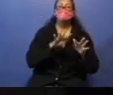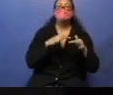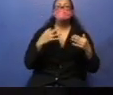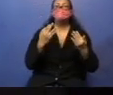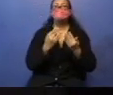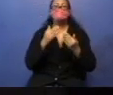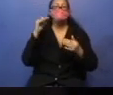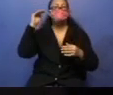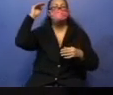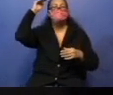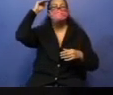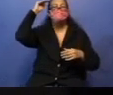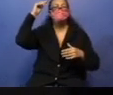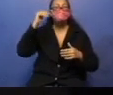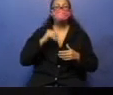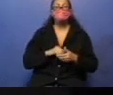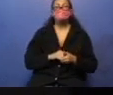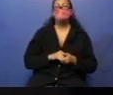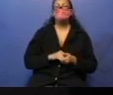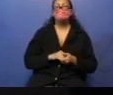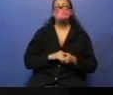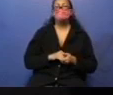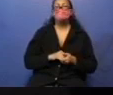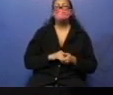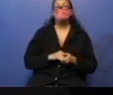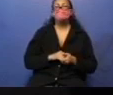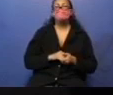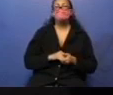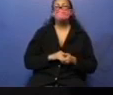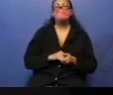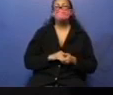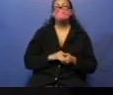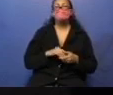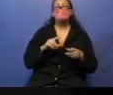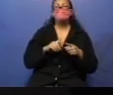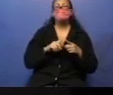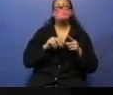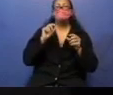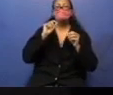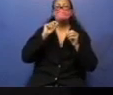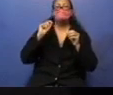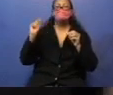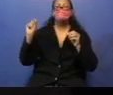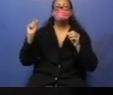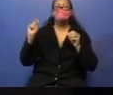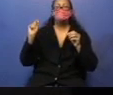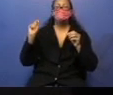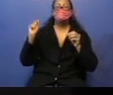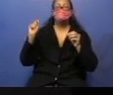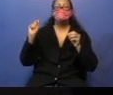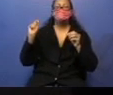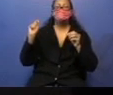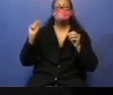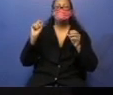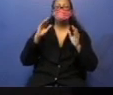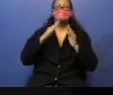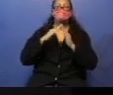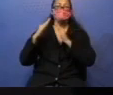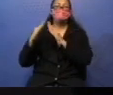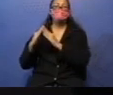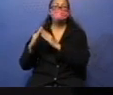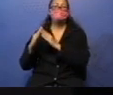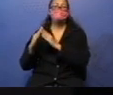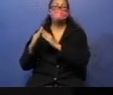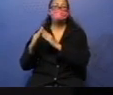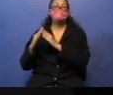família. Tia Adriana riscou. Ou um vizinho. Na apostila de vocês estão vendo,